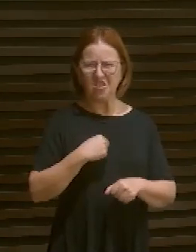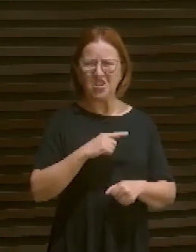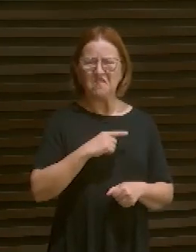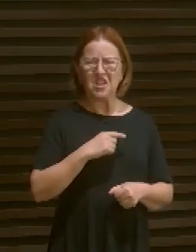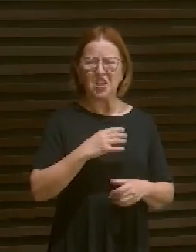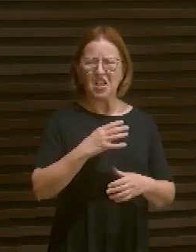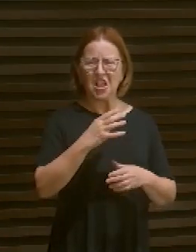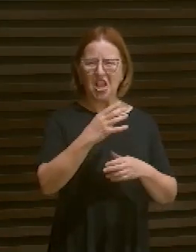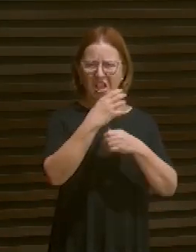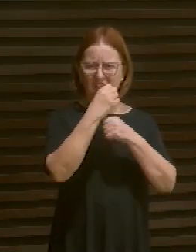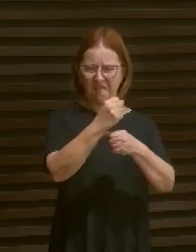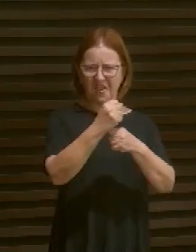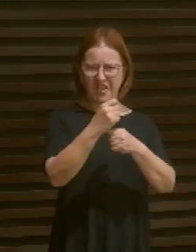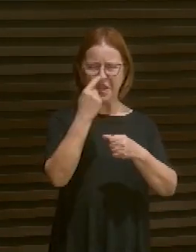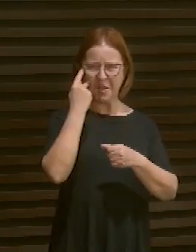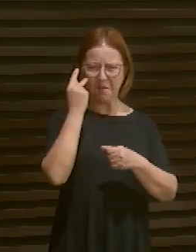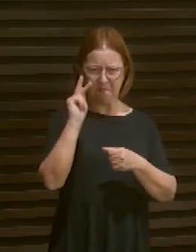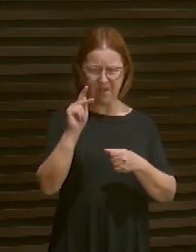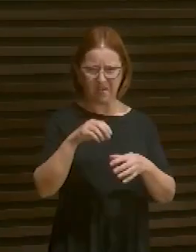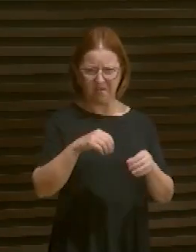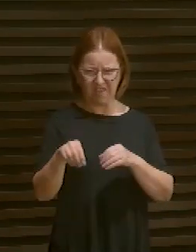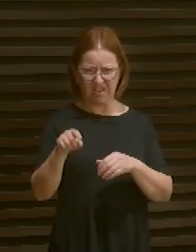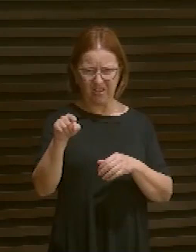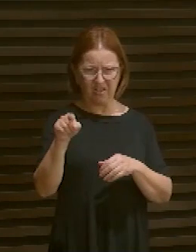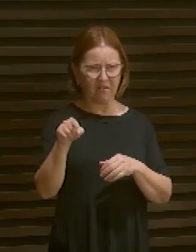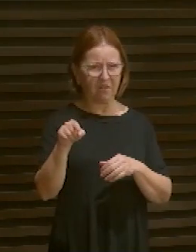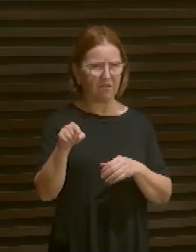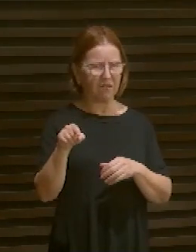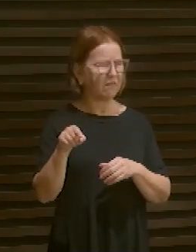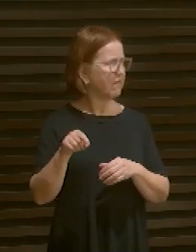força para movê-lo, você será vencido.